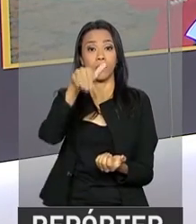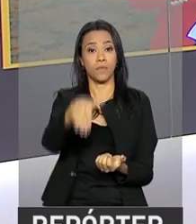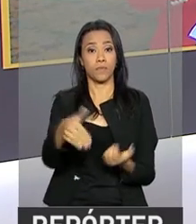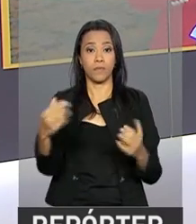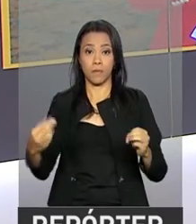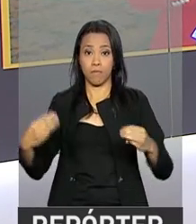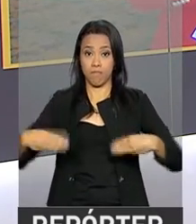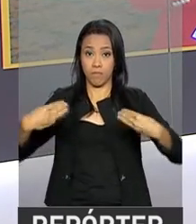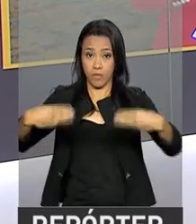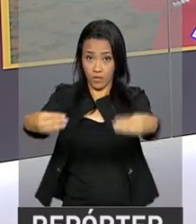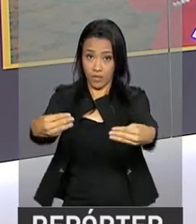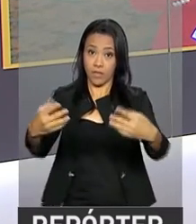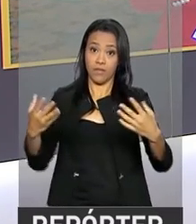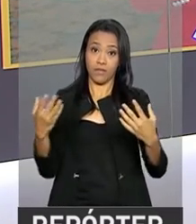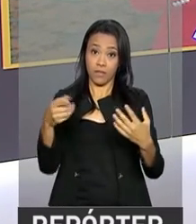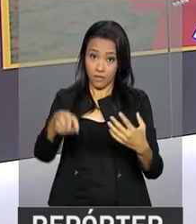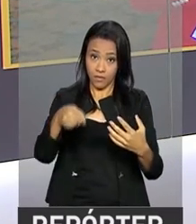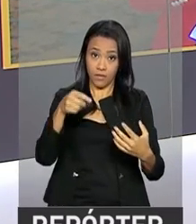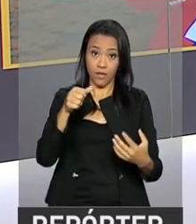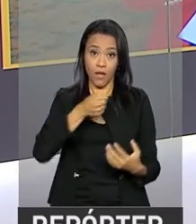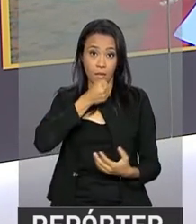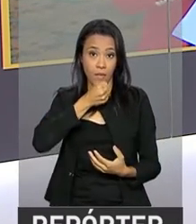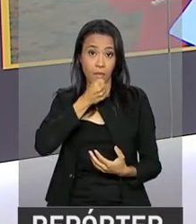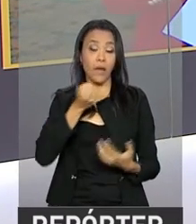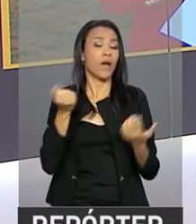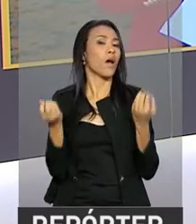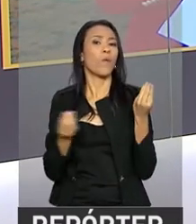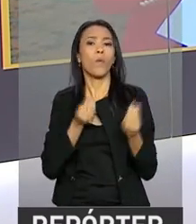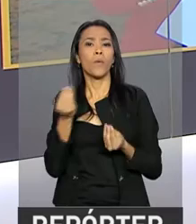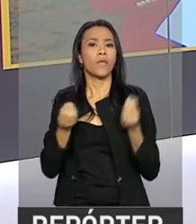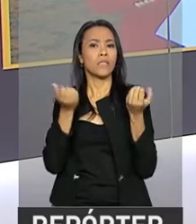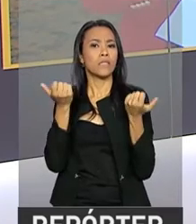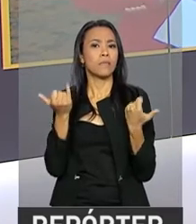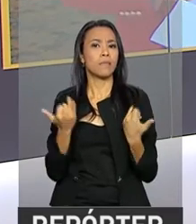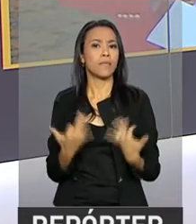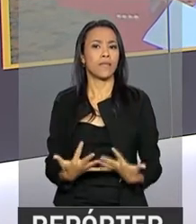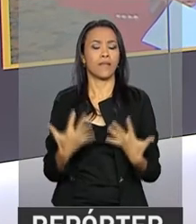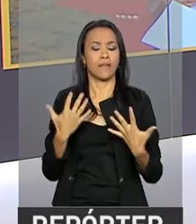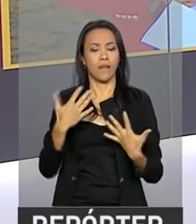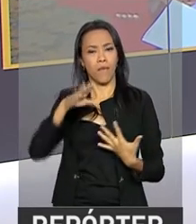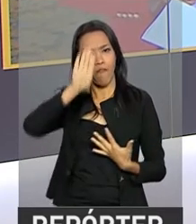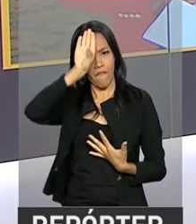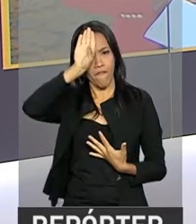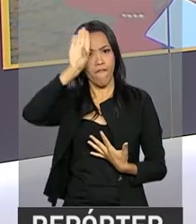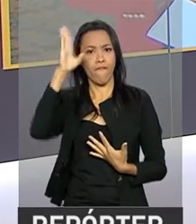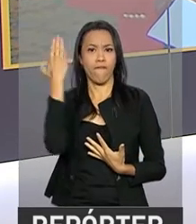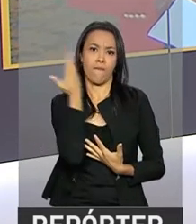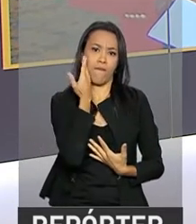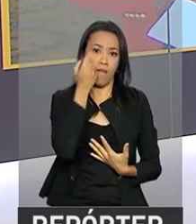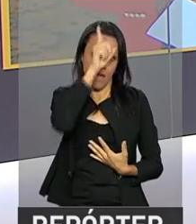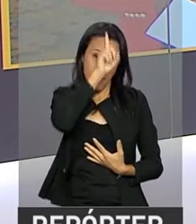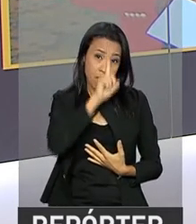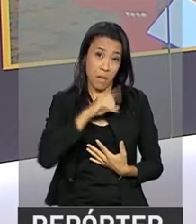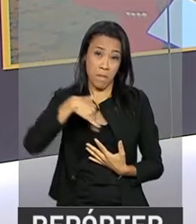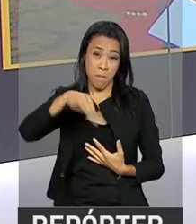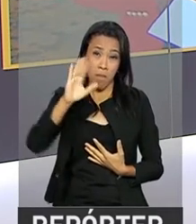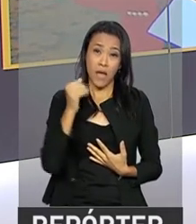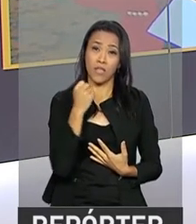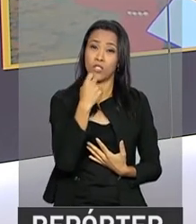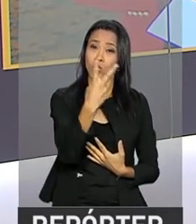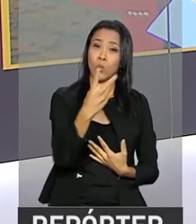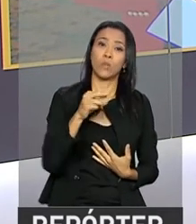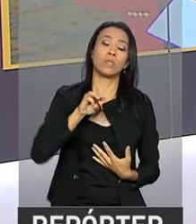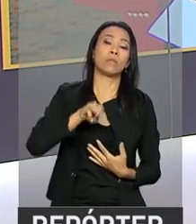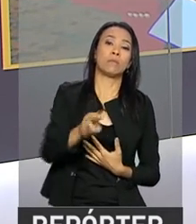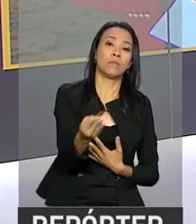Ministérios com a Thaisa Dias, porque o assunto agora é febre amarela. Mais de 2 milhões e 800 mil